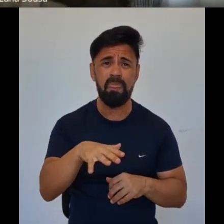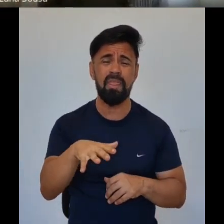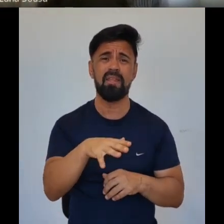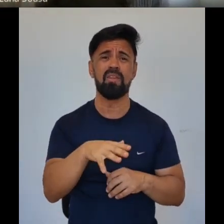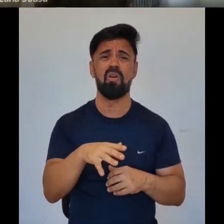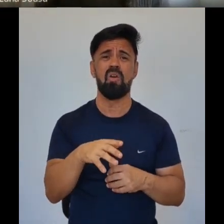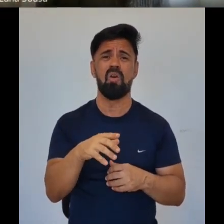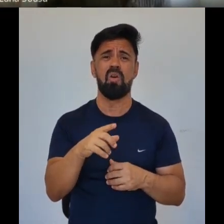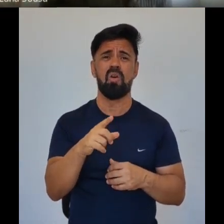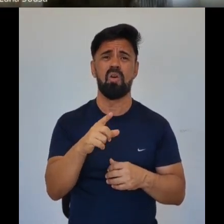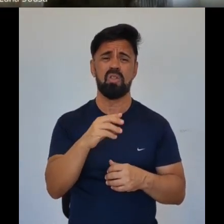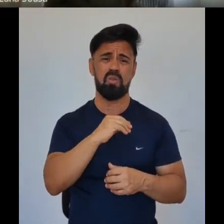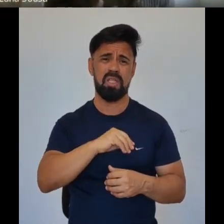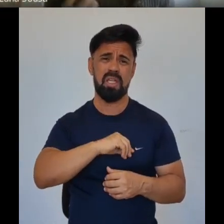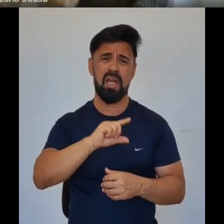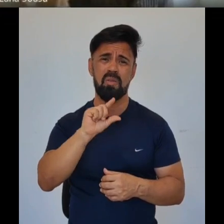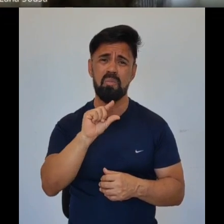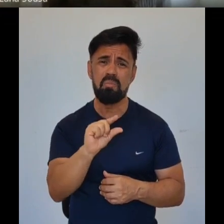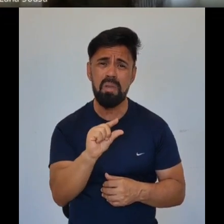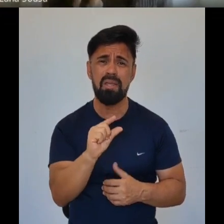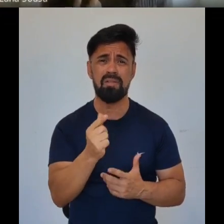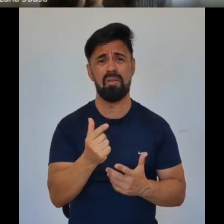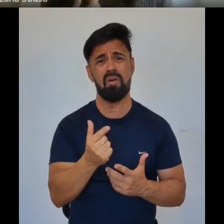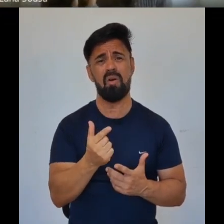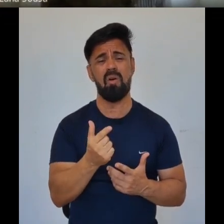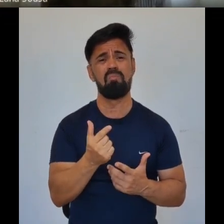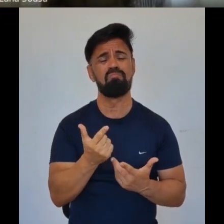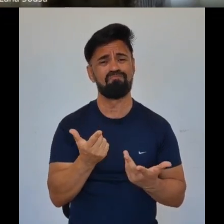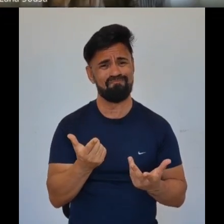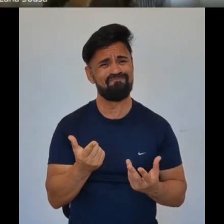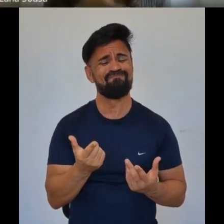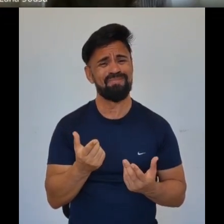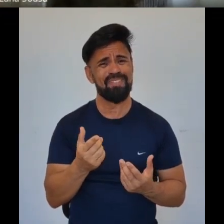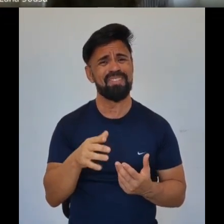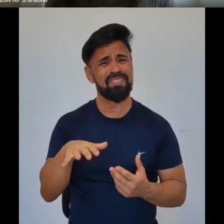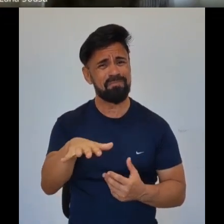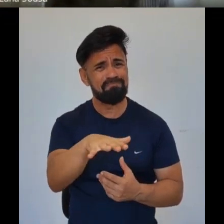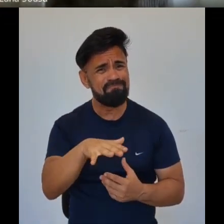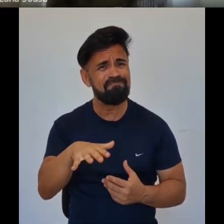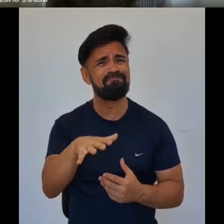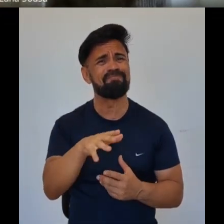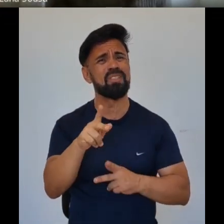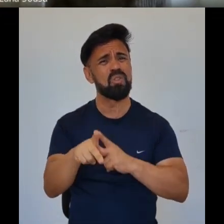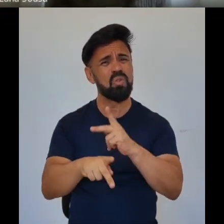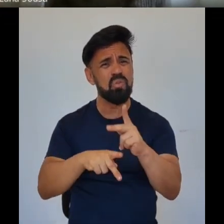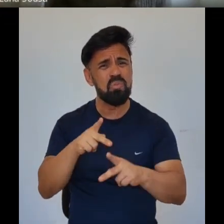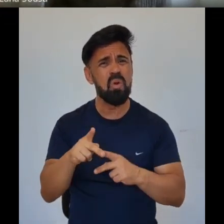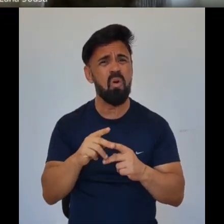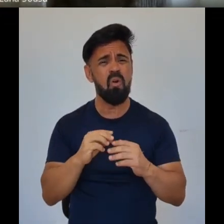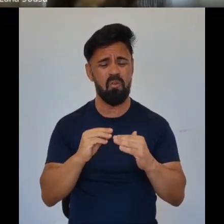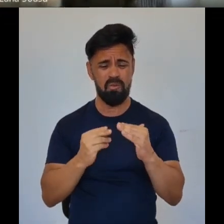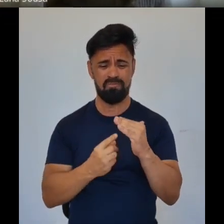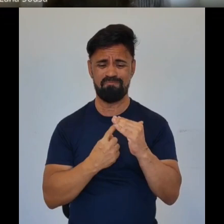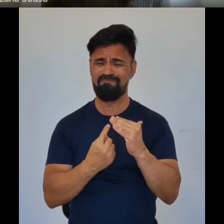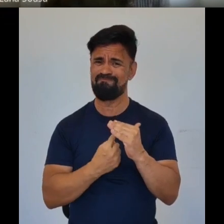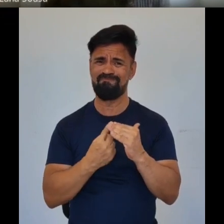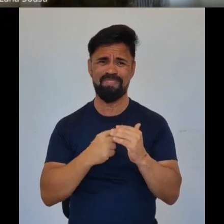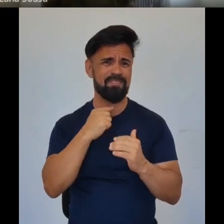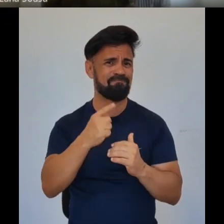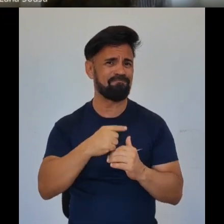do transporte, né, esses setores com remuneração menor são aqueles que